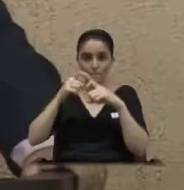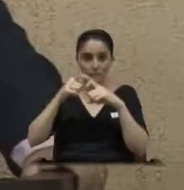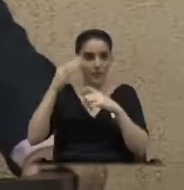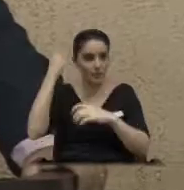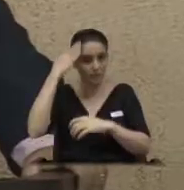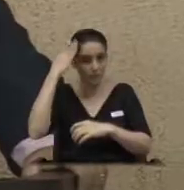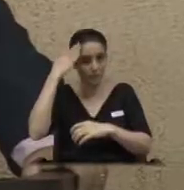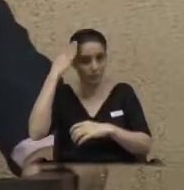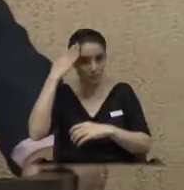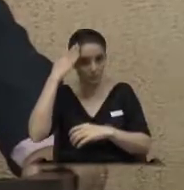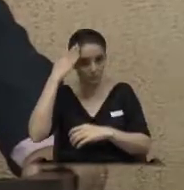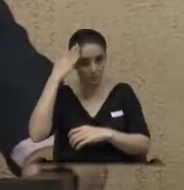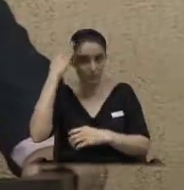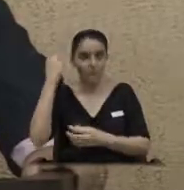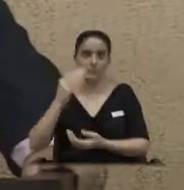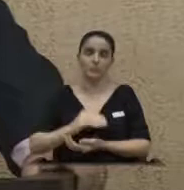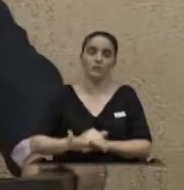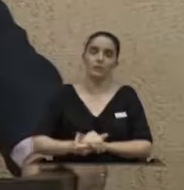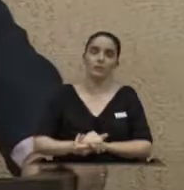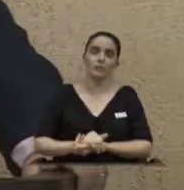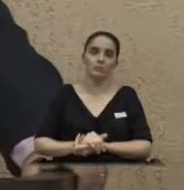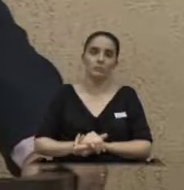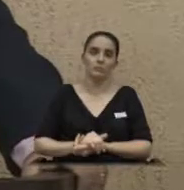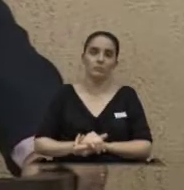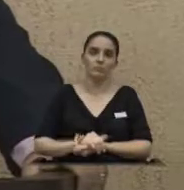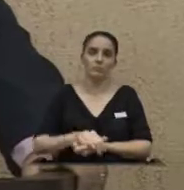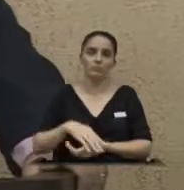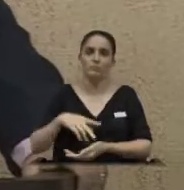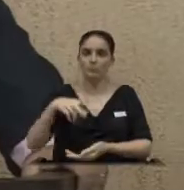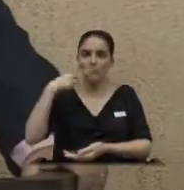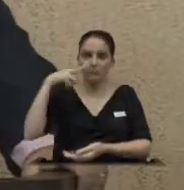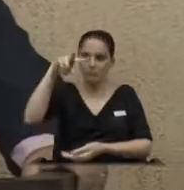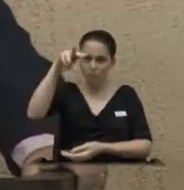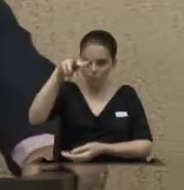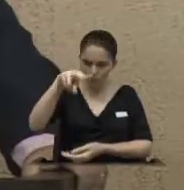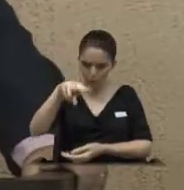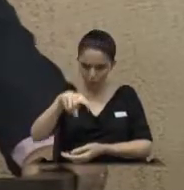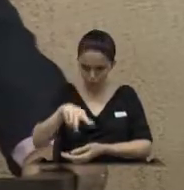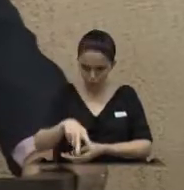neuropsiquiatra, ele possa falar, ele vai analisar